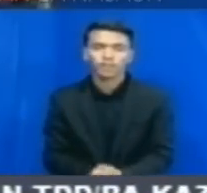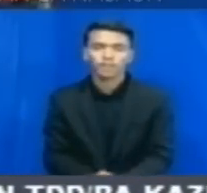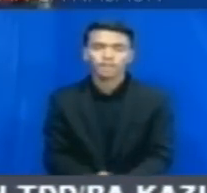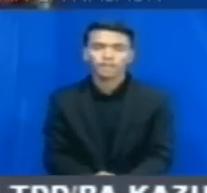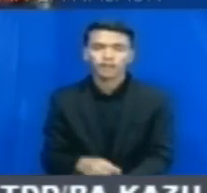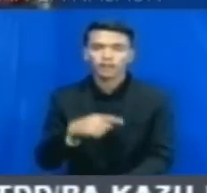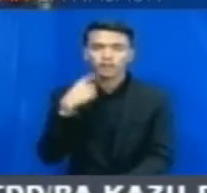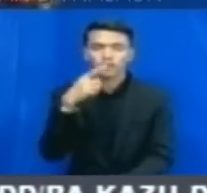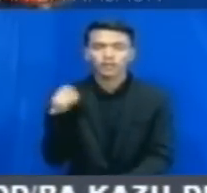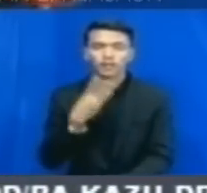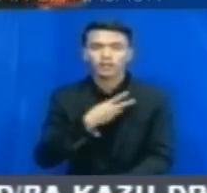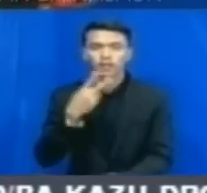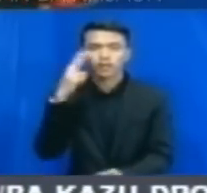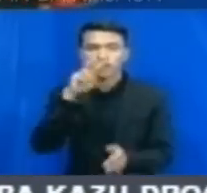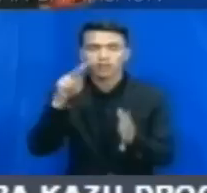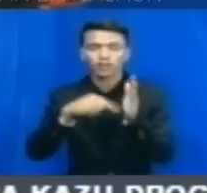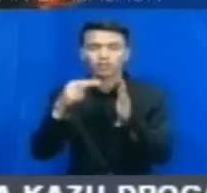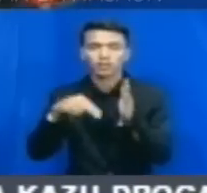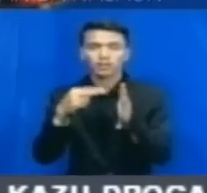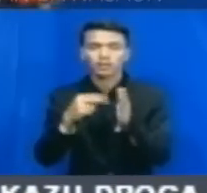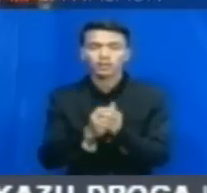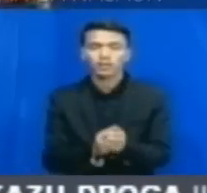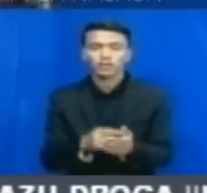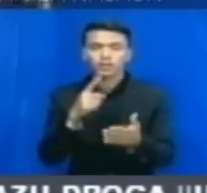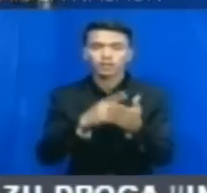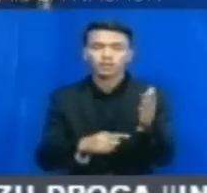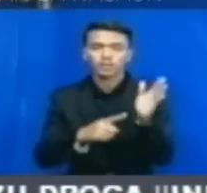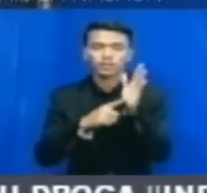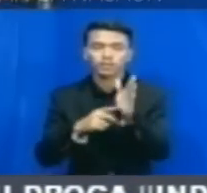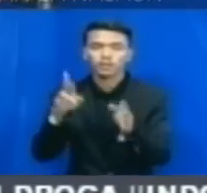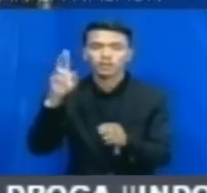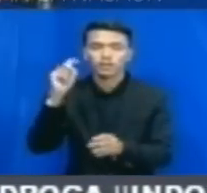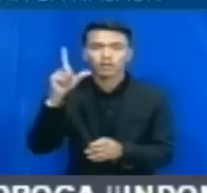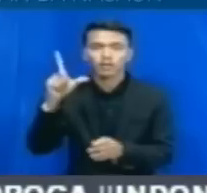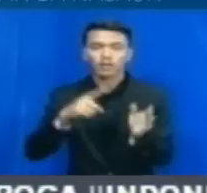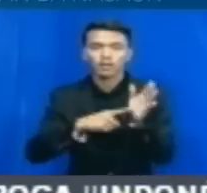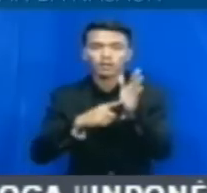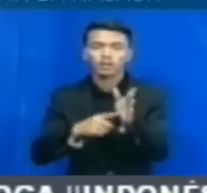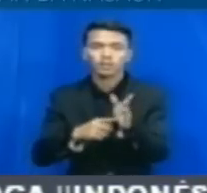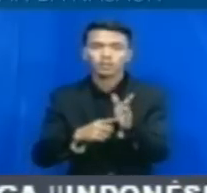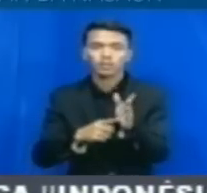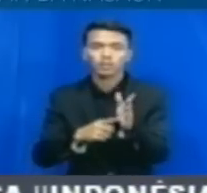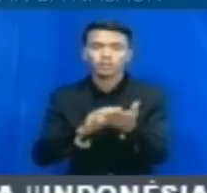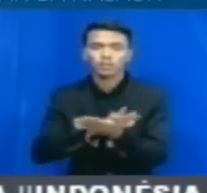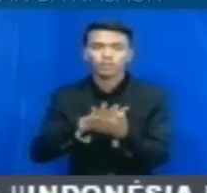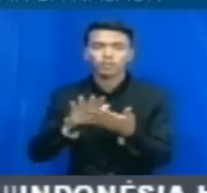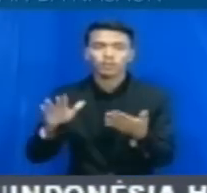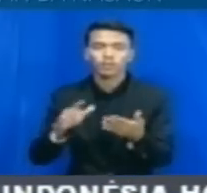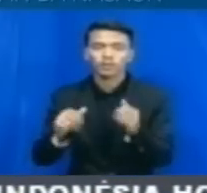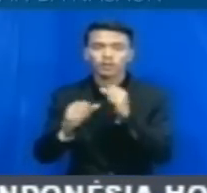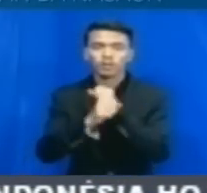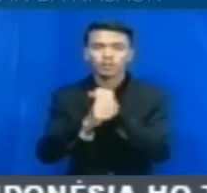se ita hare noticias se da ma ke un momento sayer de tel idane hatur momos kata emas arguido